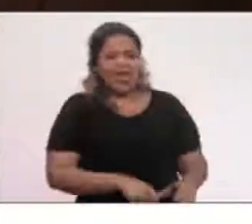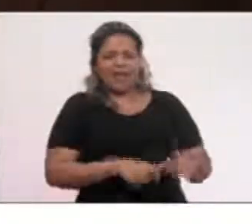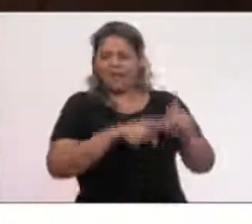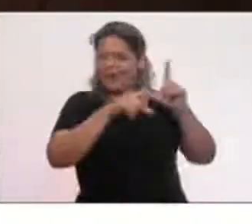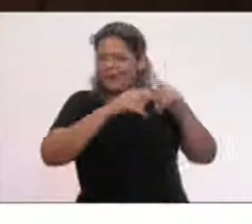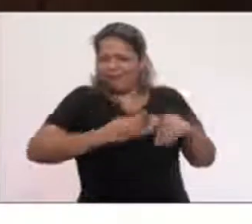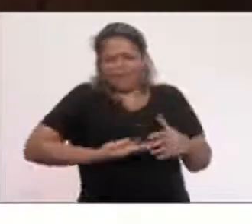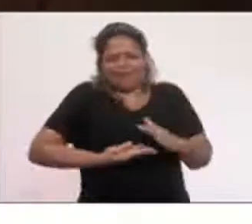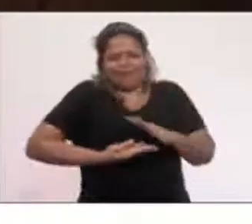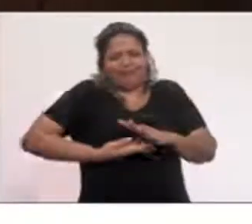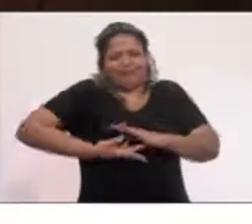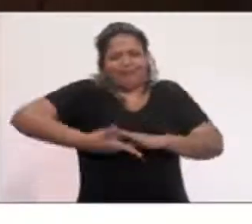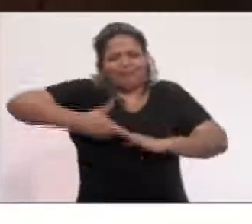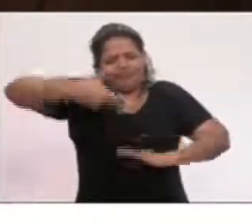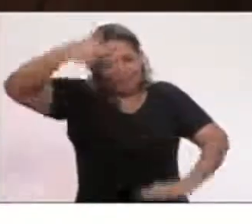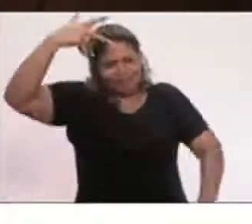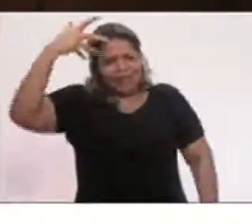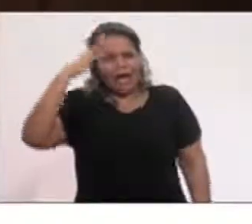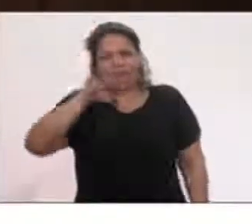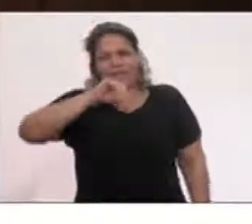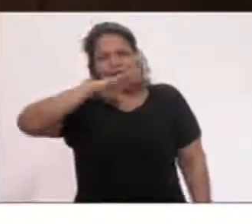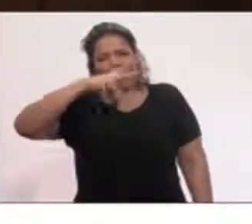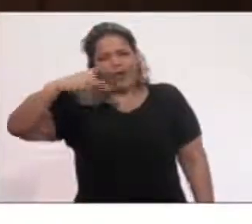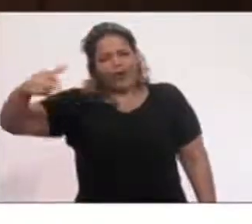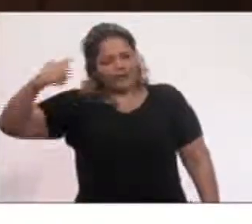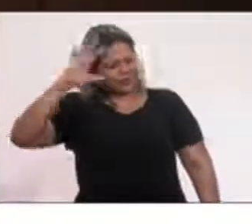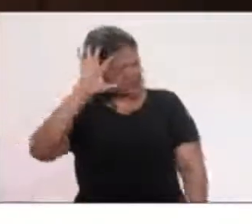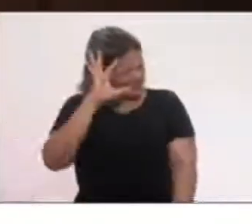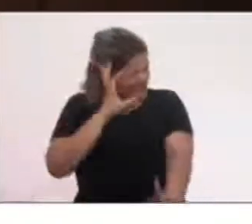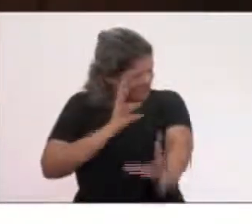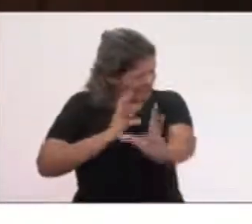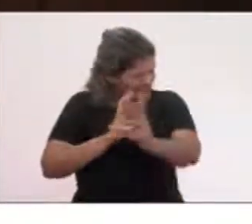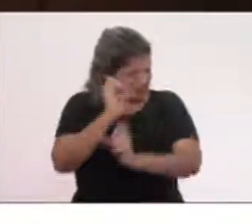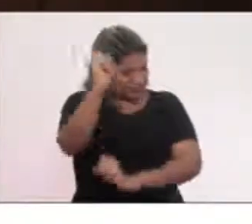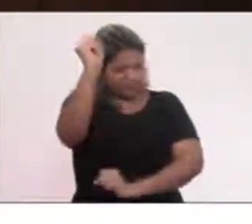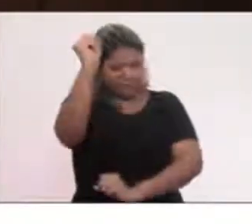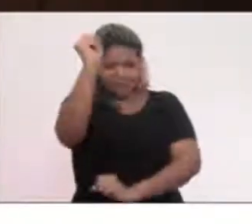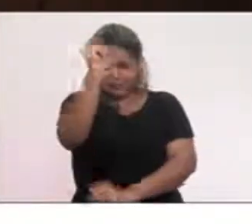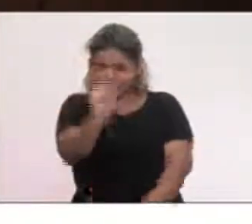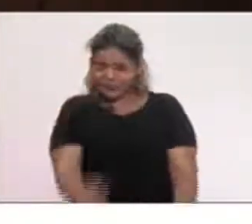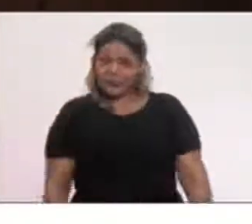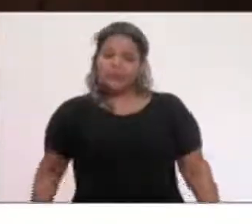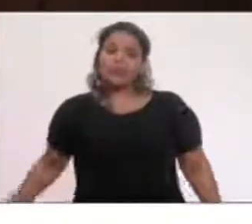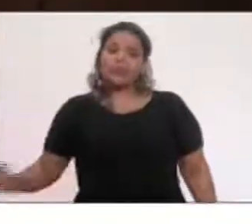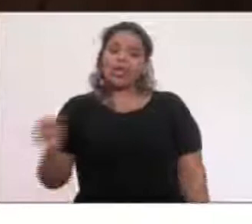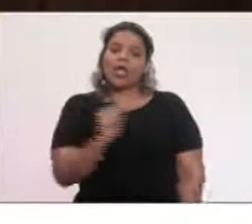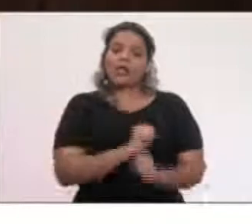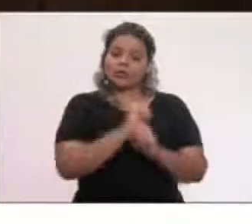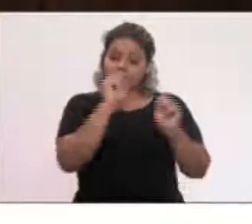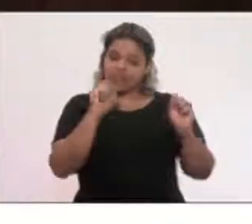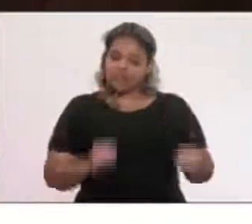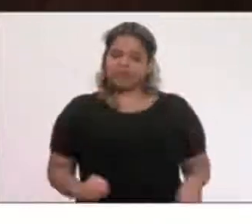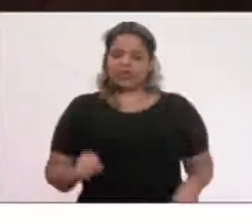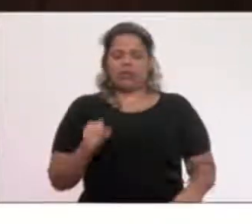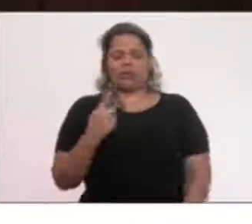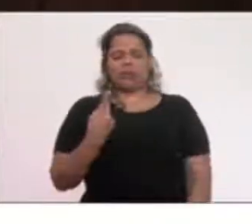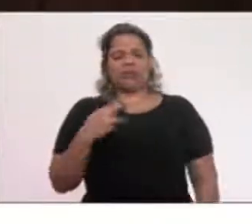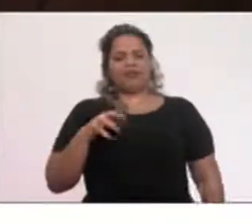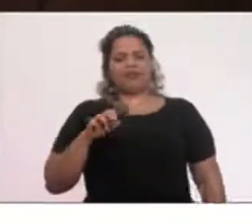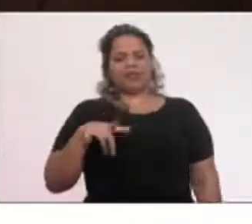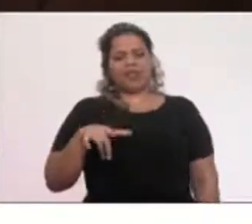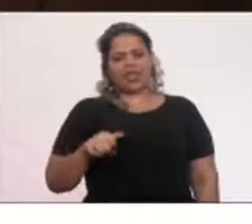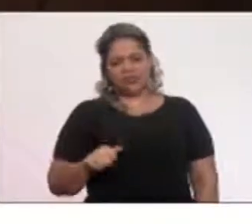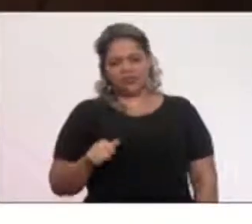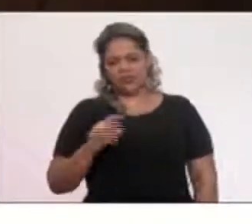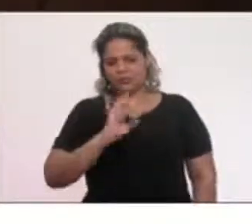centenas de milhões, somados bilhões de reais ao sistema previdenciário brasileiro.